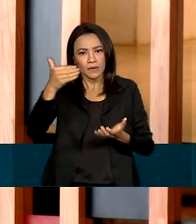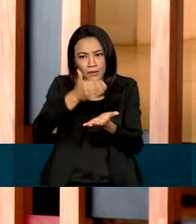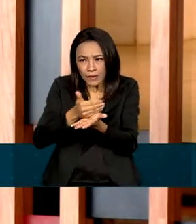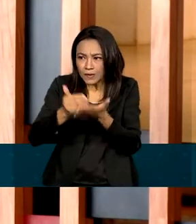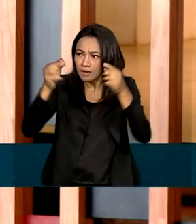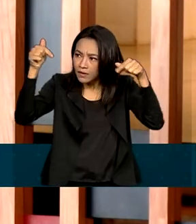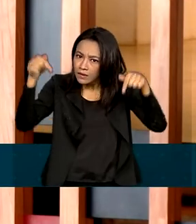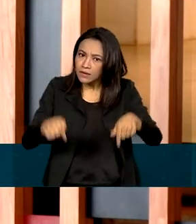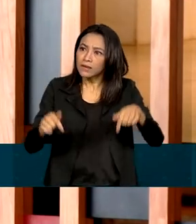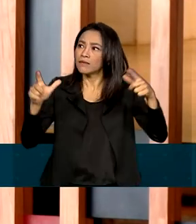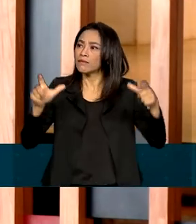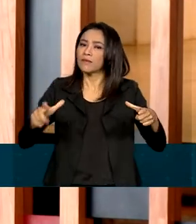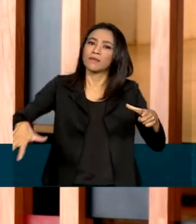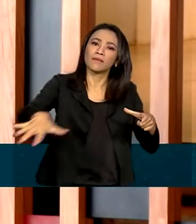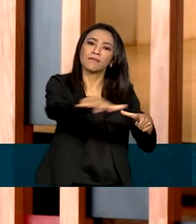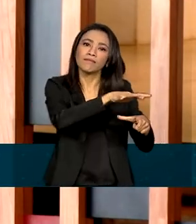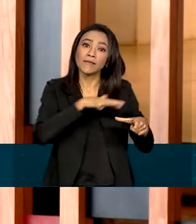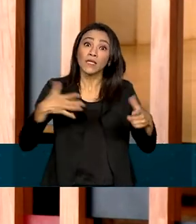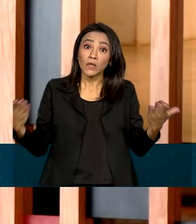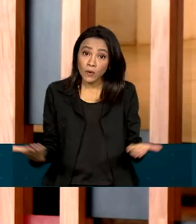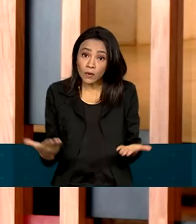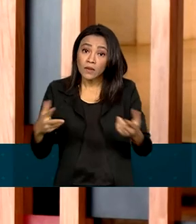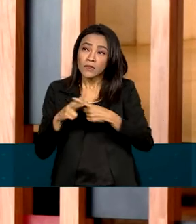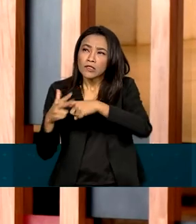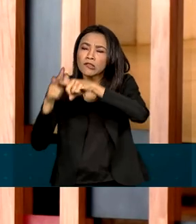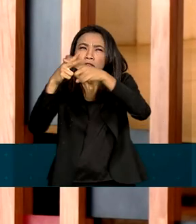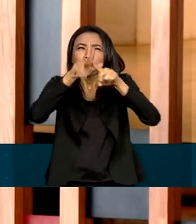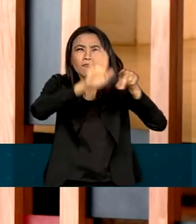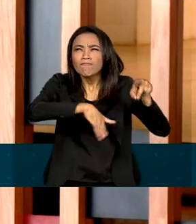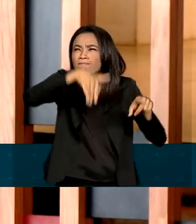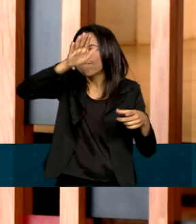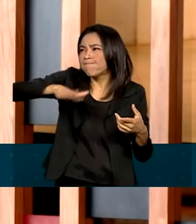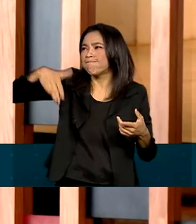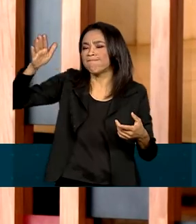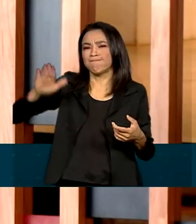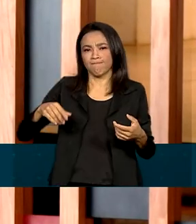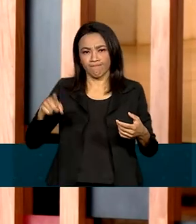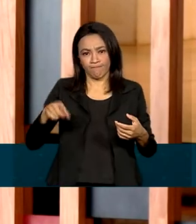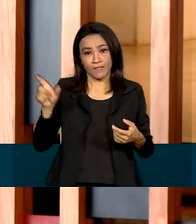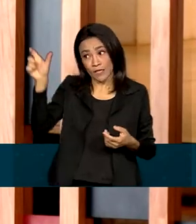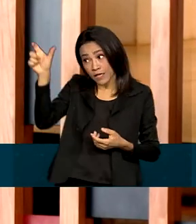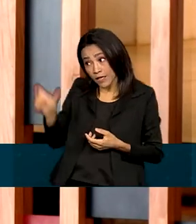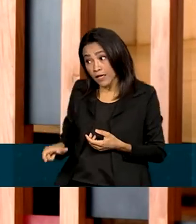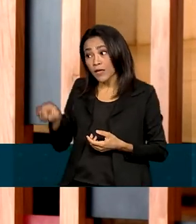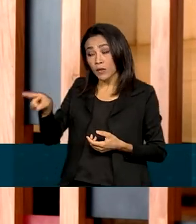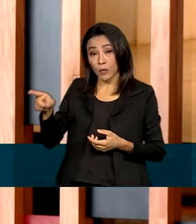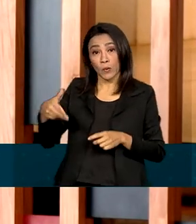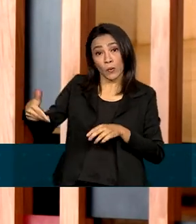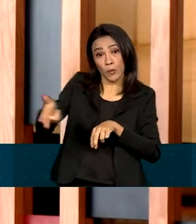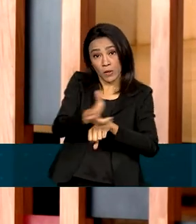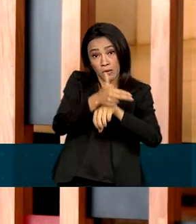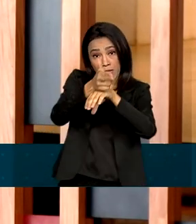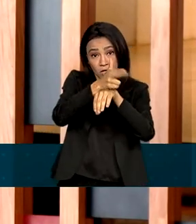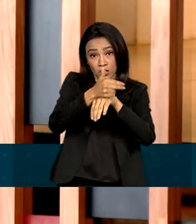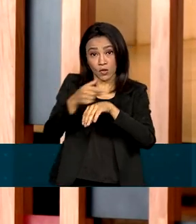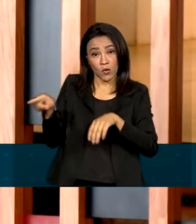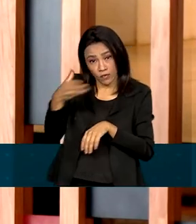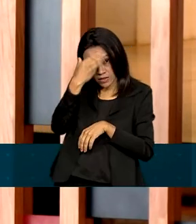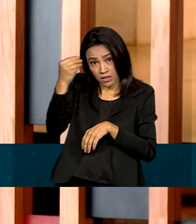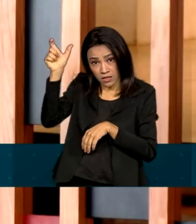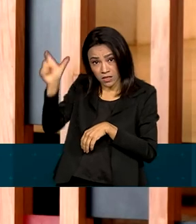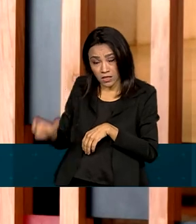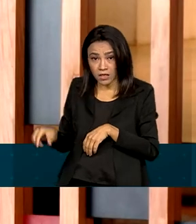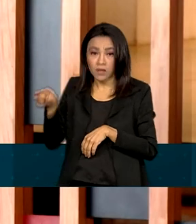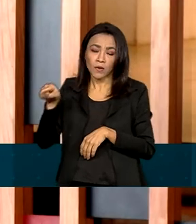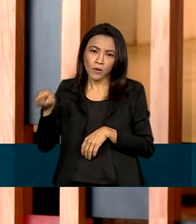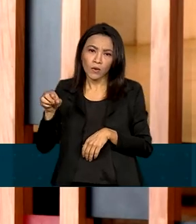e, mais uma vez, essa recuperação e essa lição do embaixador Vladimir Moutinho, ela não foi esquecida,